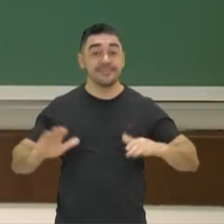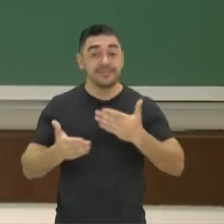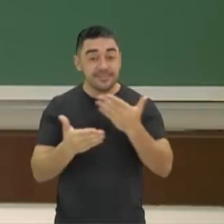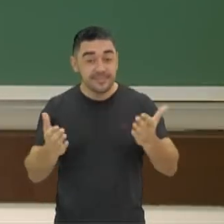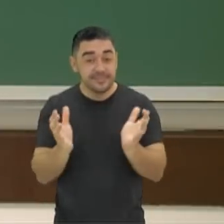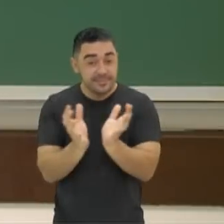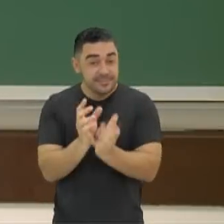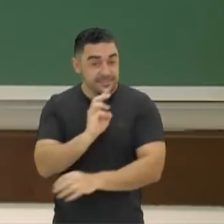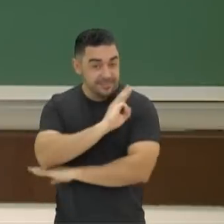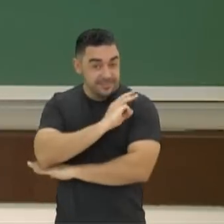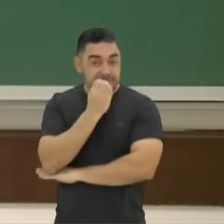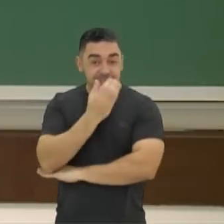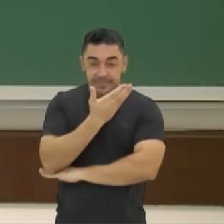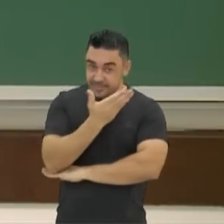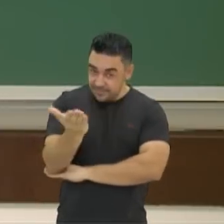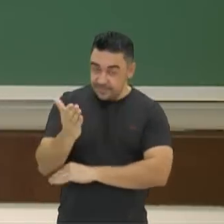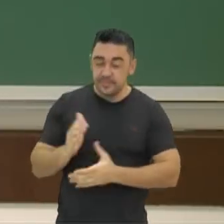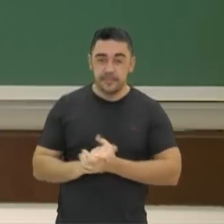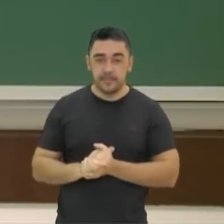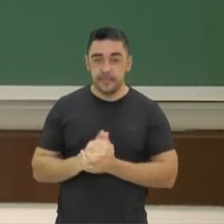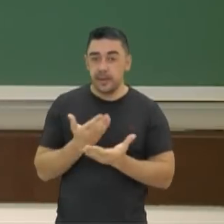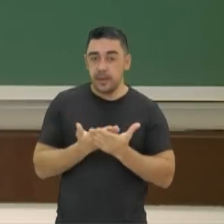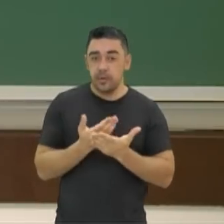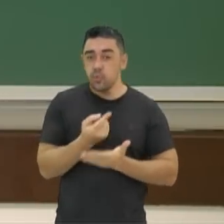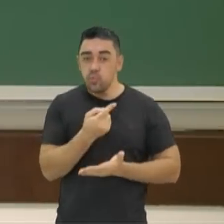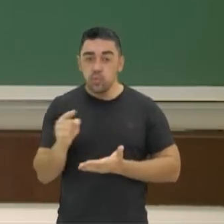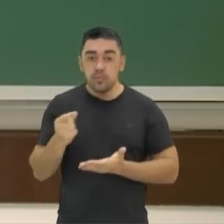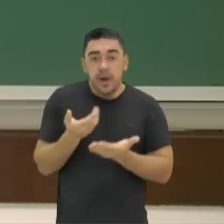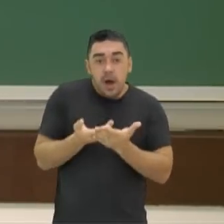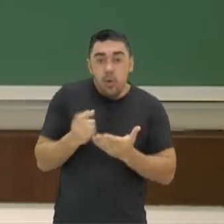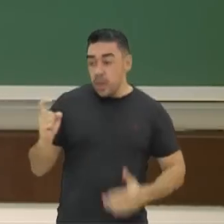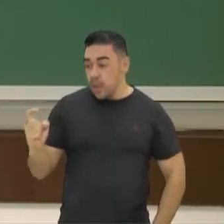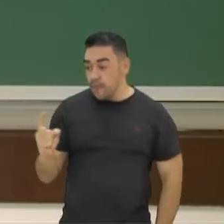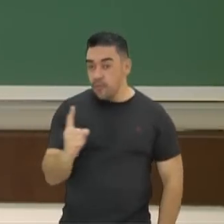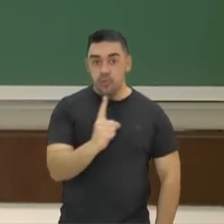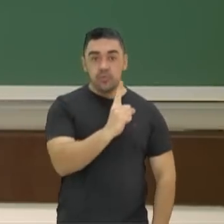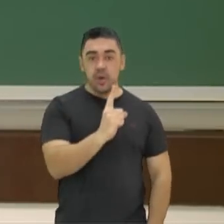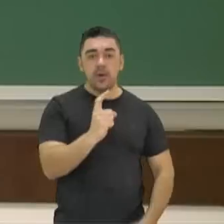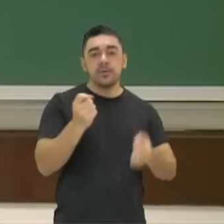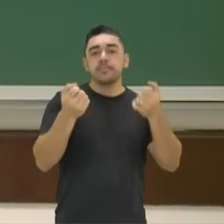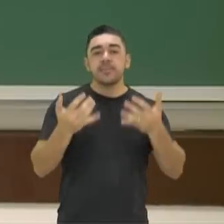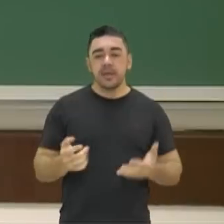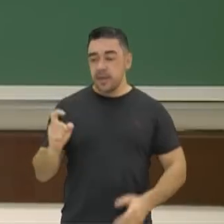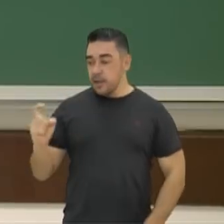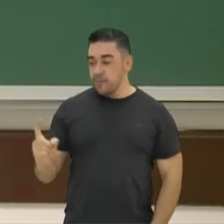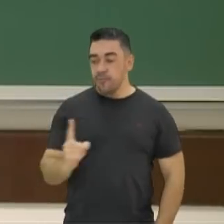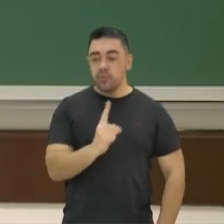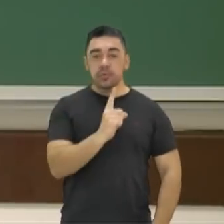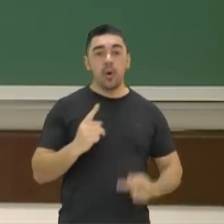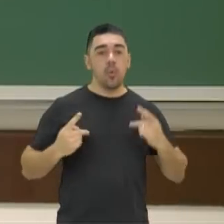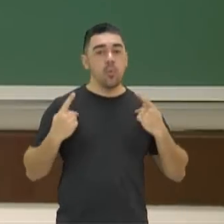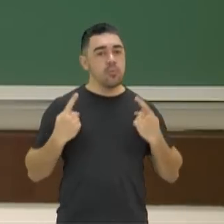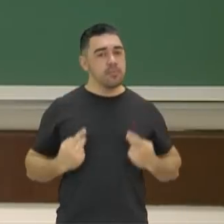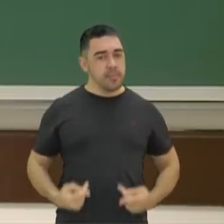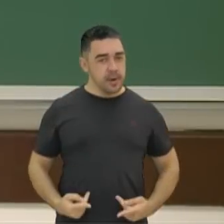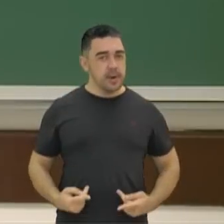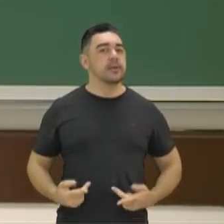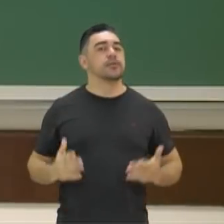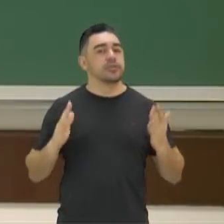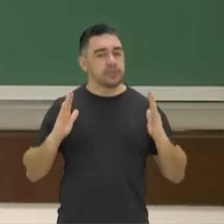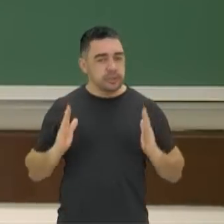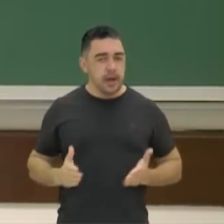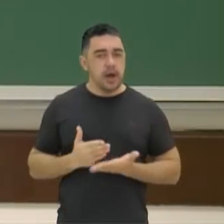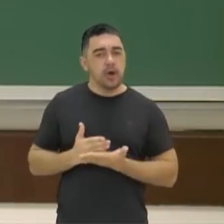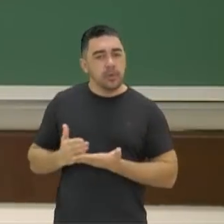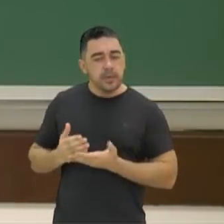aí, terceira série, tudo bem com vocês? Vamos para a nossa última aula de evolução, falando agora de evolução humana, que a gente já começou a falar na aula passada, quando eu